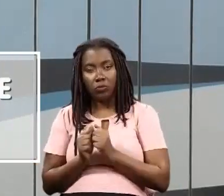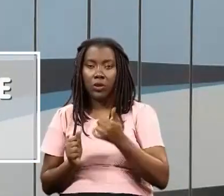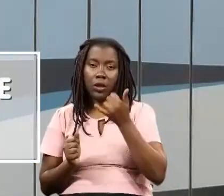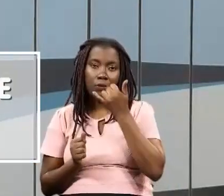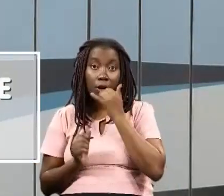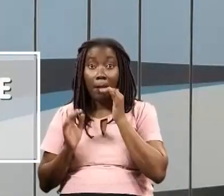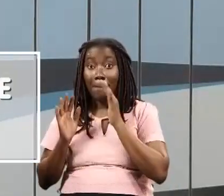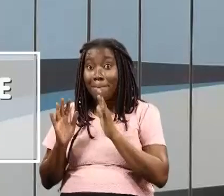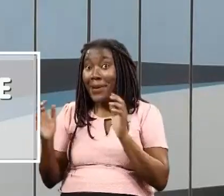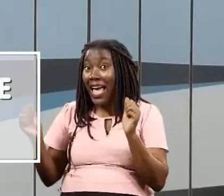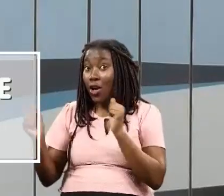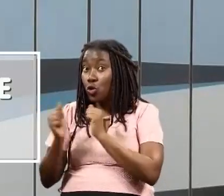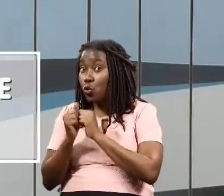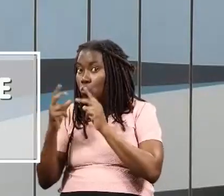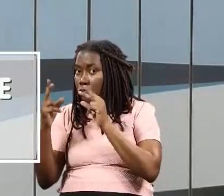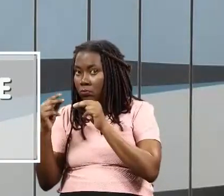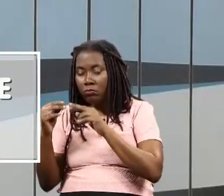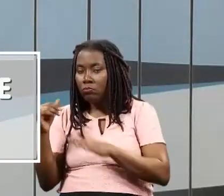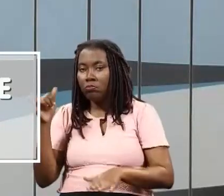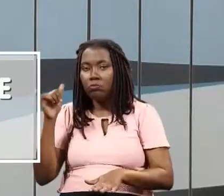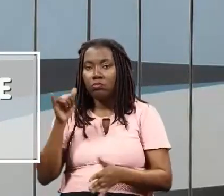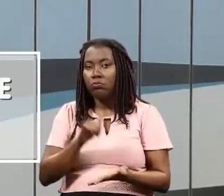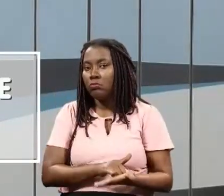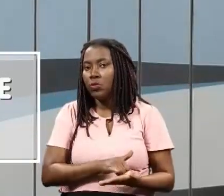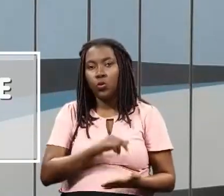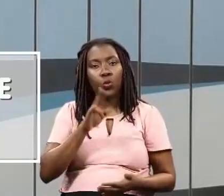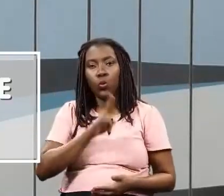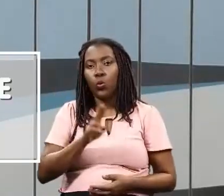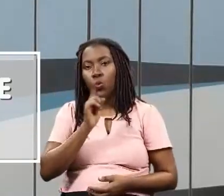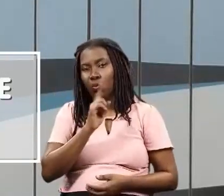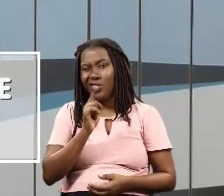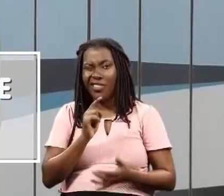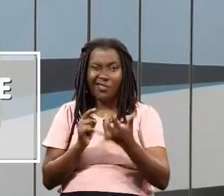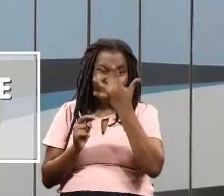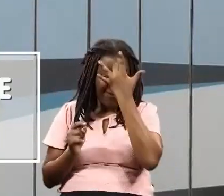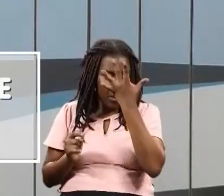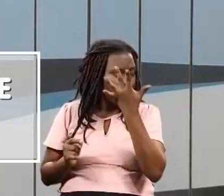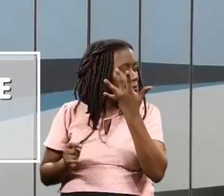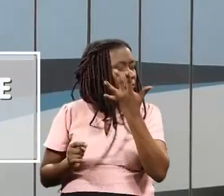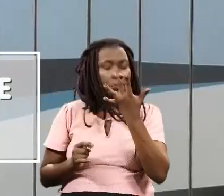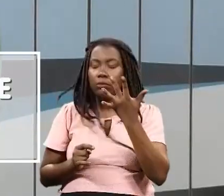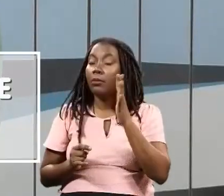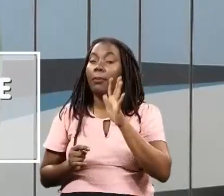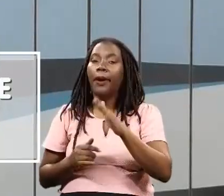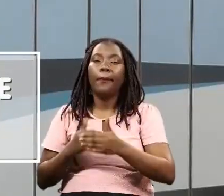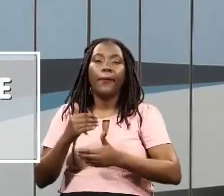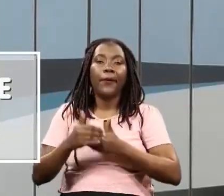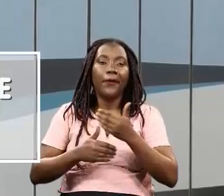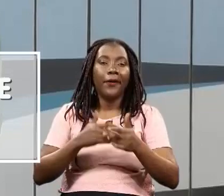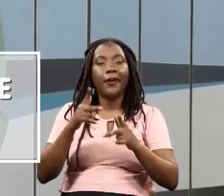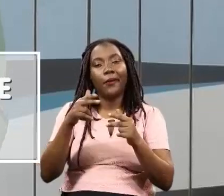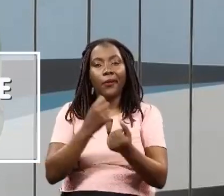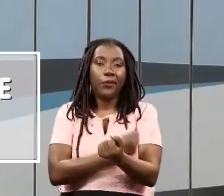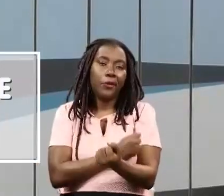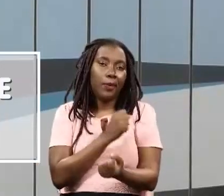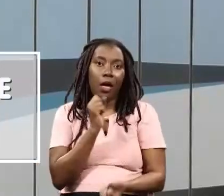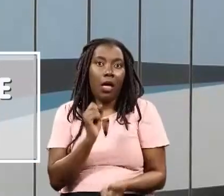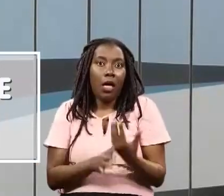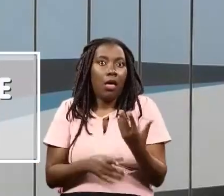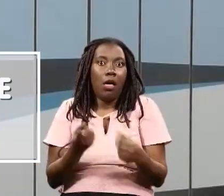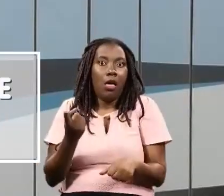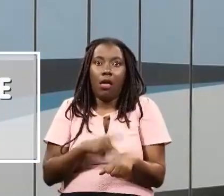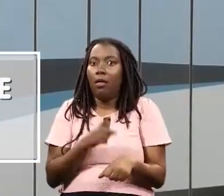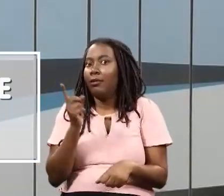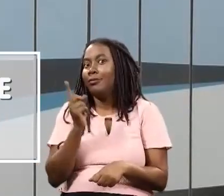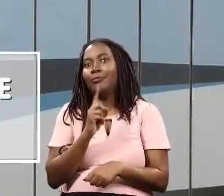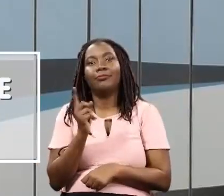está junto, a gente não usa celular. É fácil, não é, mas é um processo. Assim como a dependência não nasce da noite para o dia.